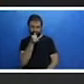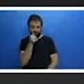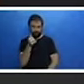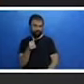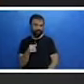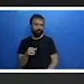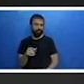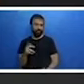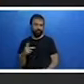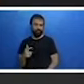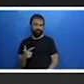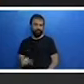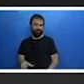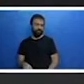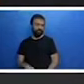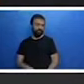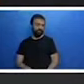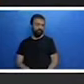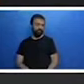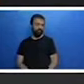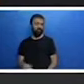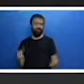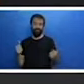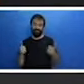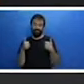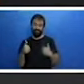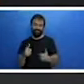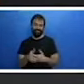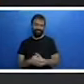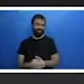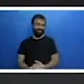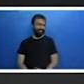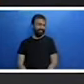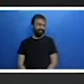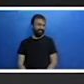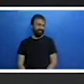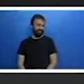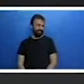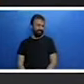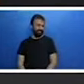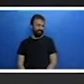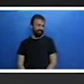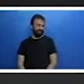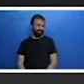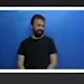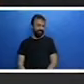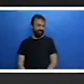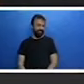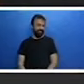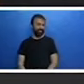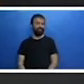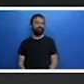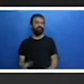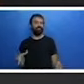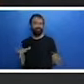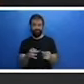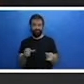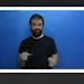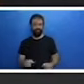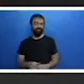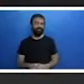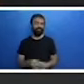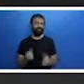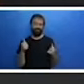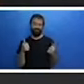uma mais uma vez lá consegui ó olha aqui beleza vamos ver se eu consigo daqui para mão